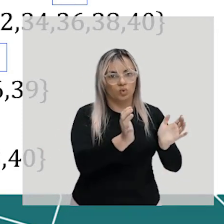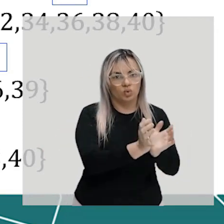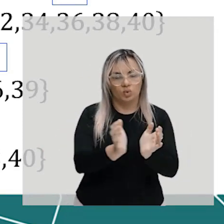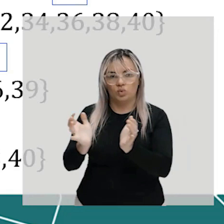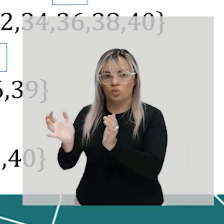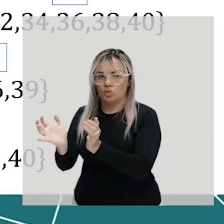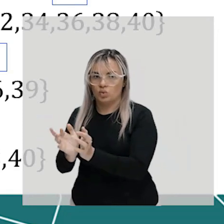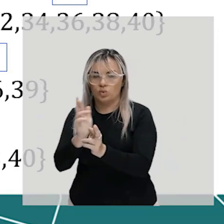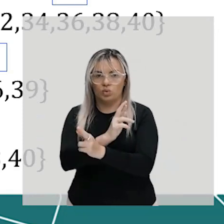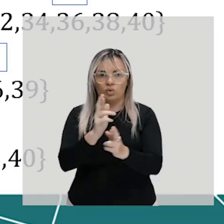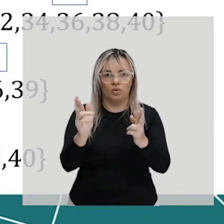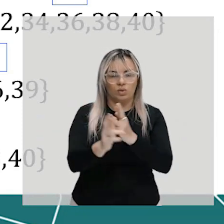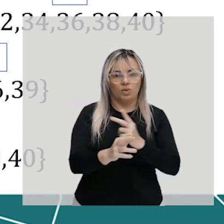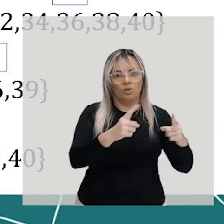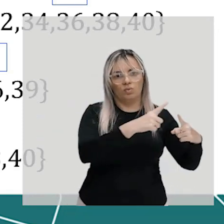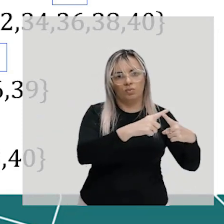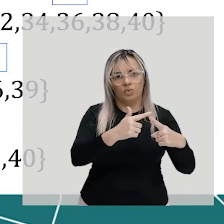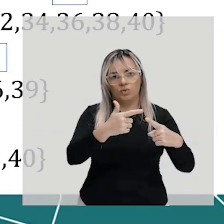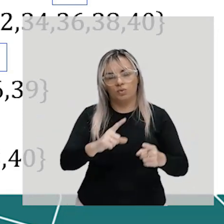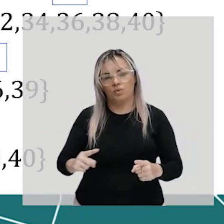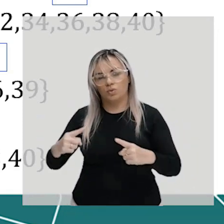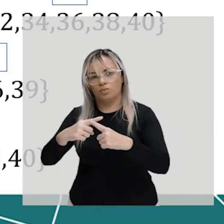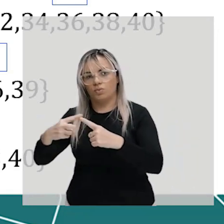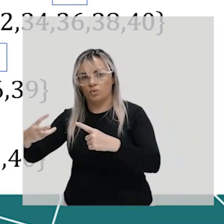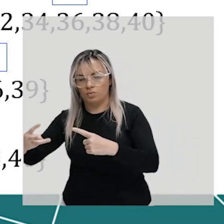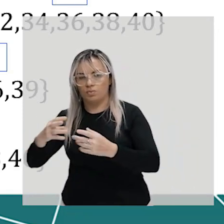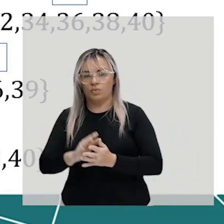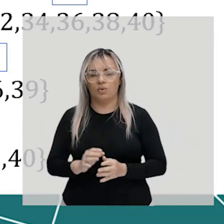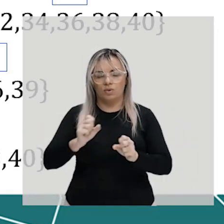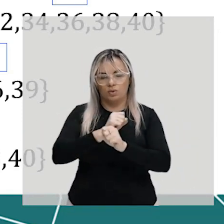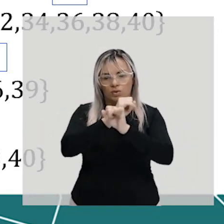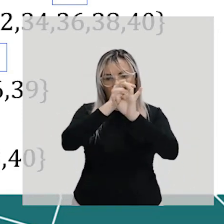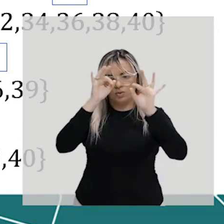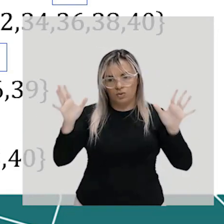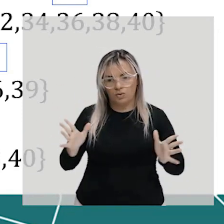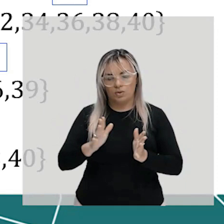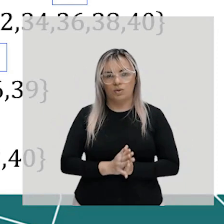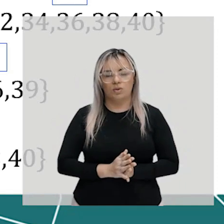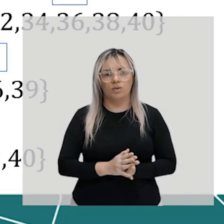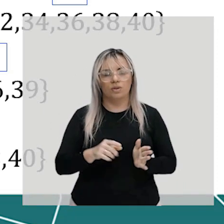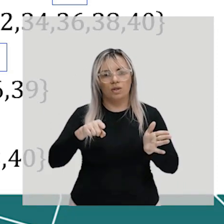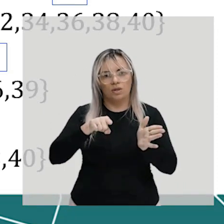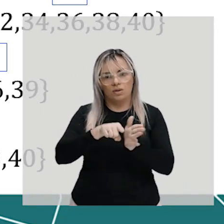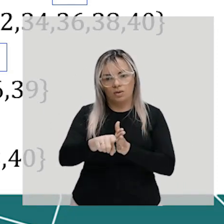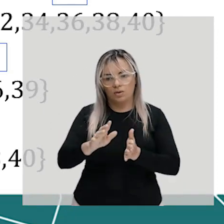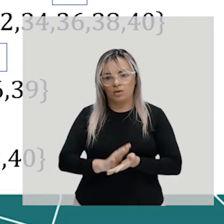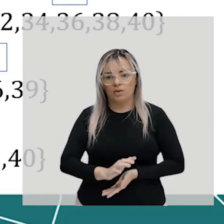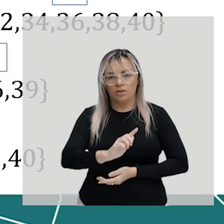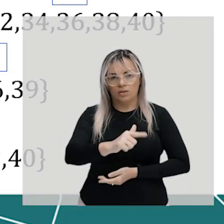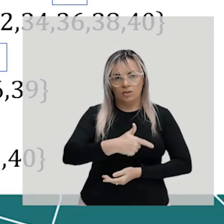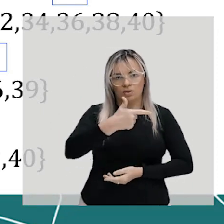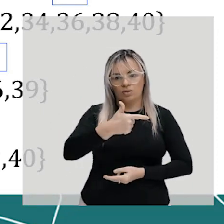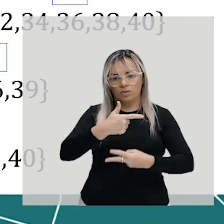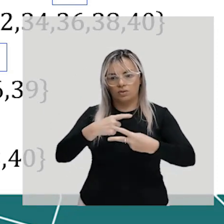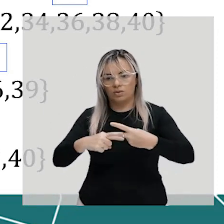envolvidos né múltiplos de dois e múltiplos de três Claro dentro daquela condição ali de estar entre o dois